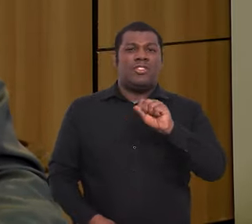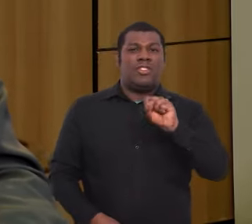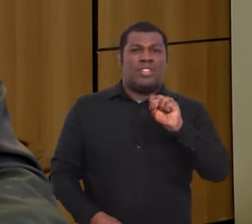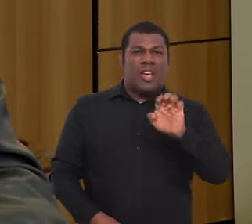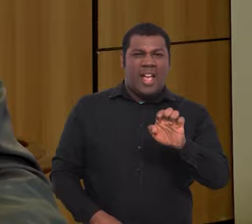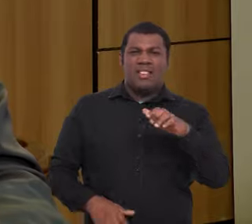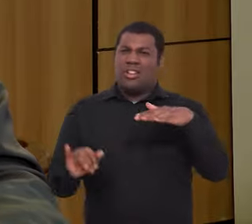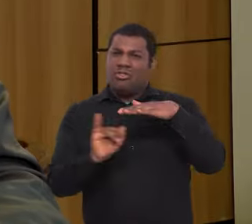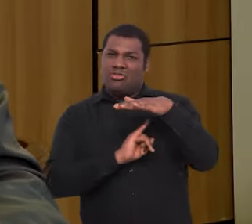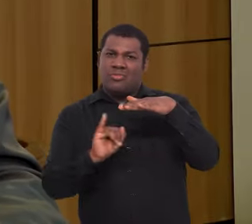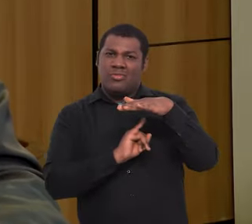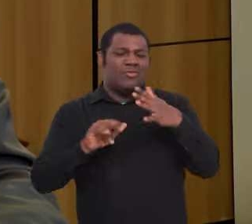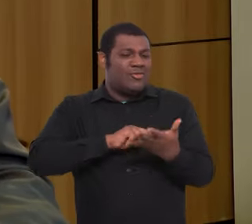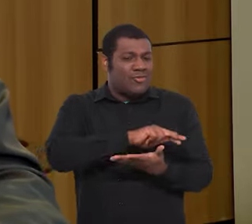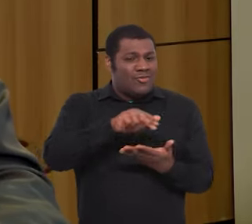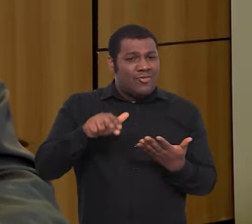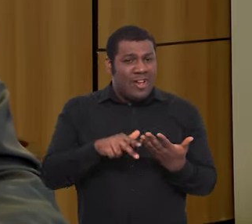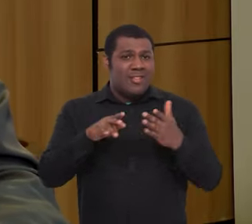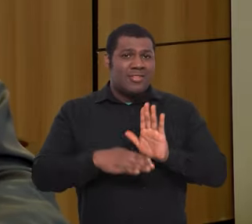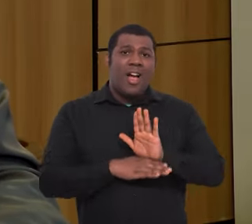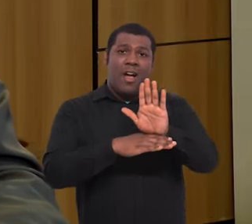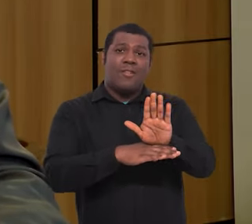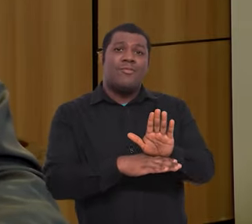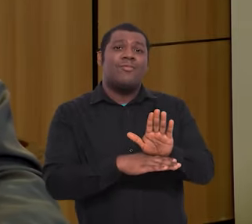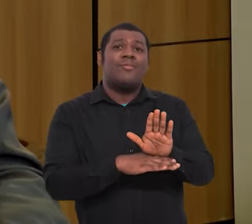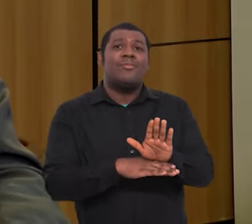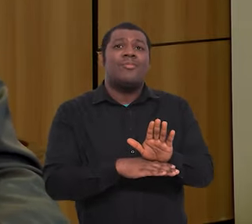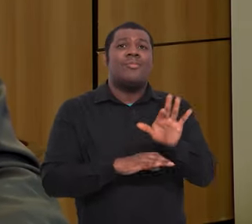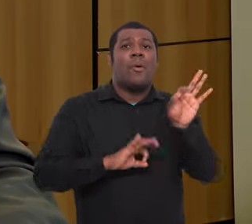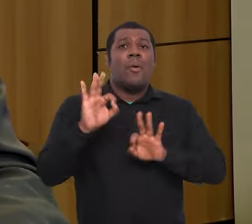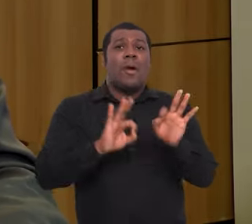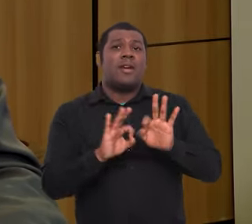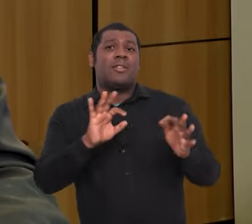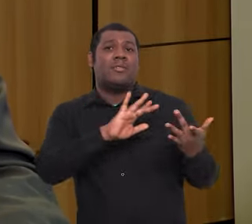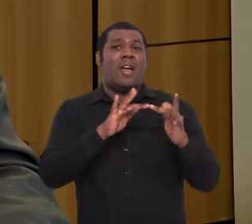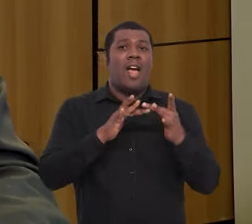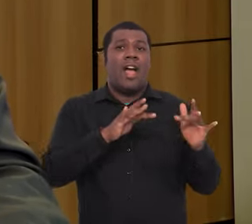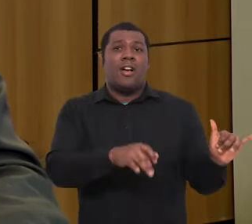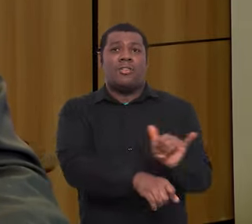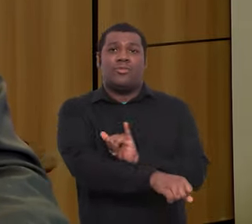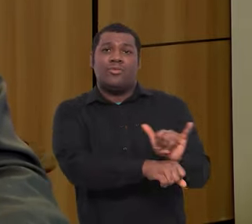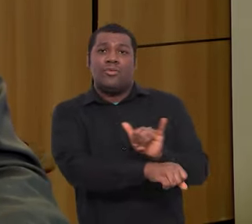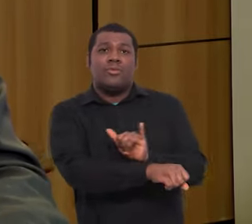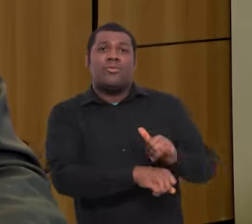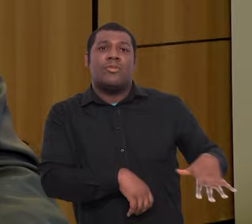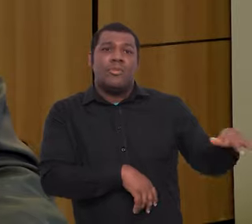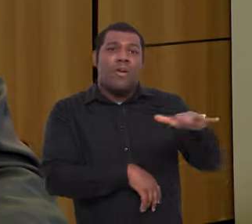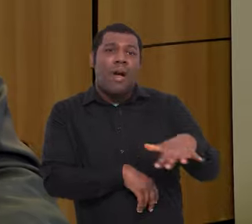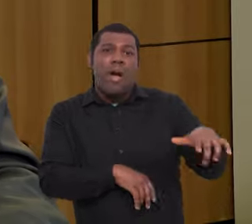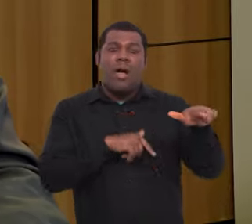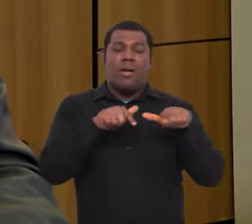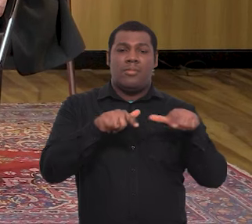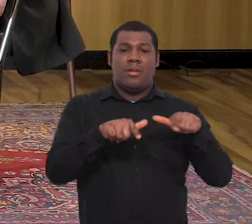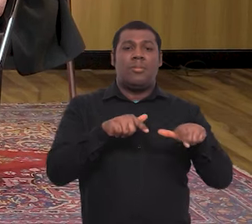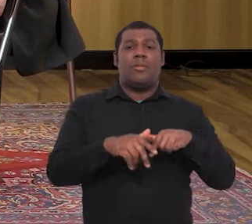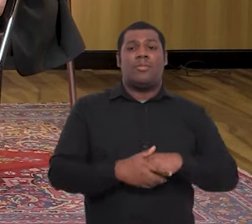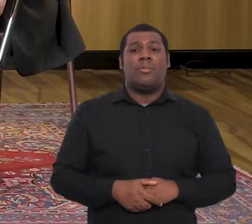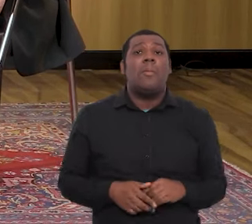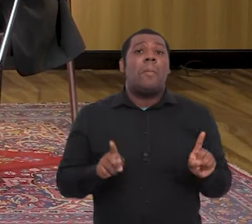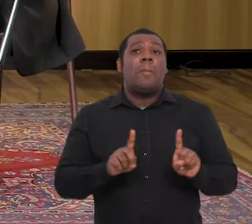enfim vários institutos que possa colaborar em pensar os desafios do mercado de trabalho